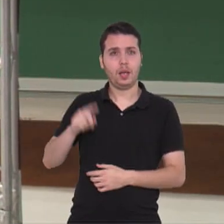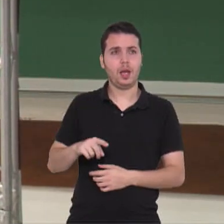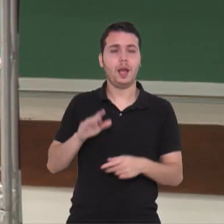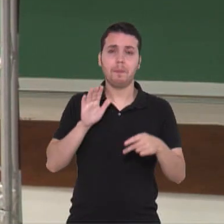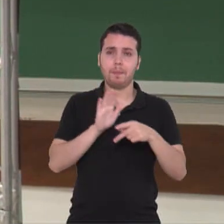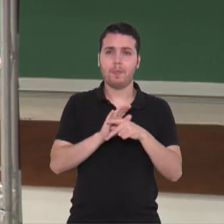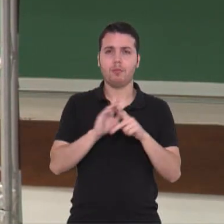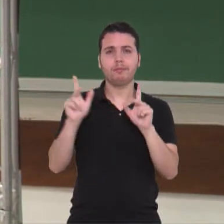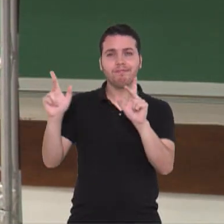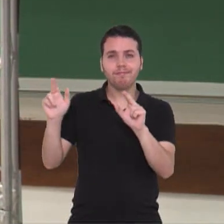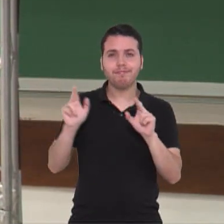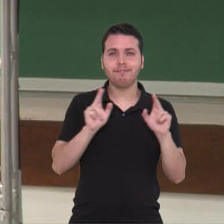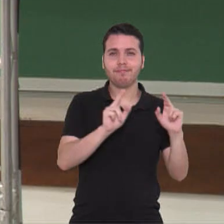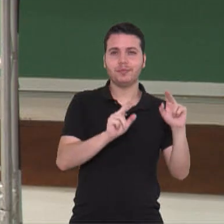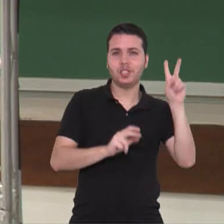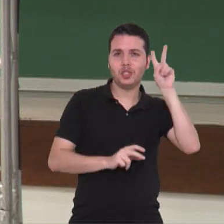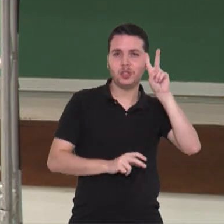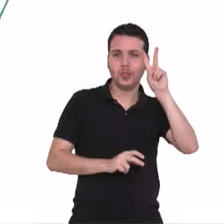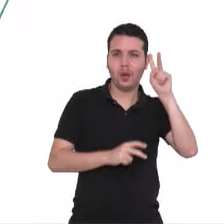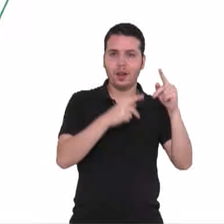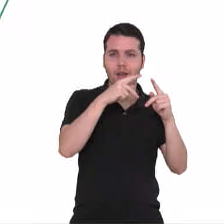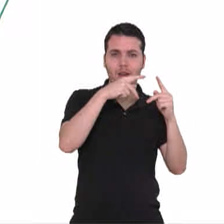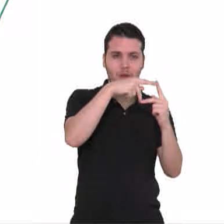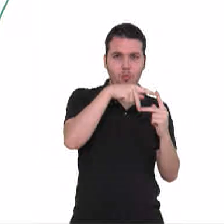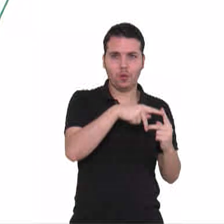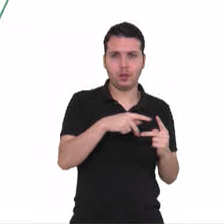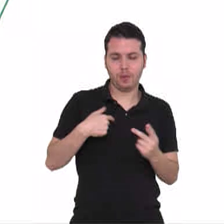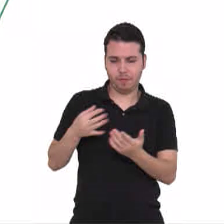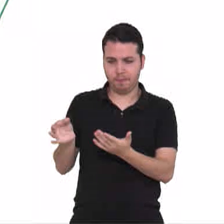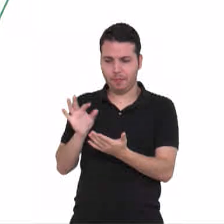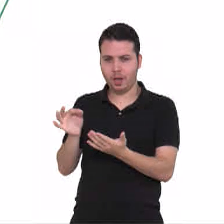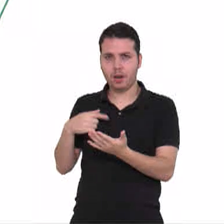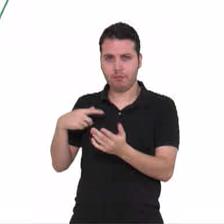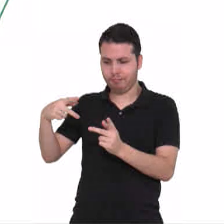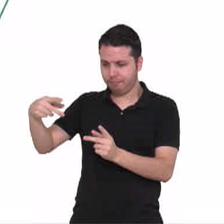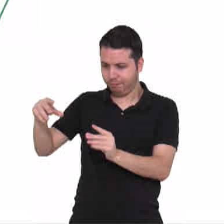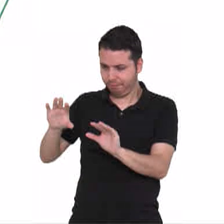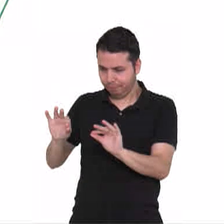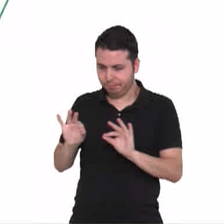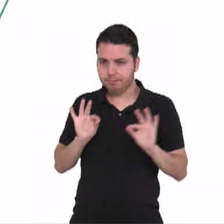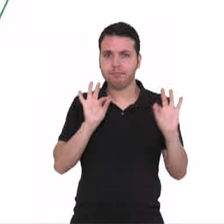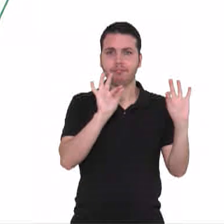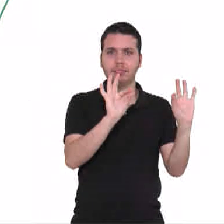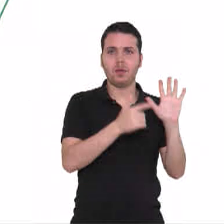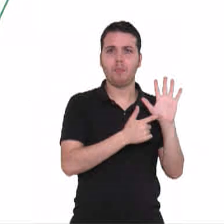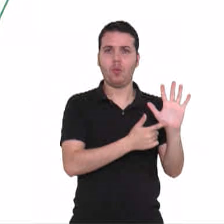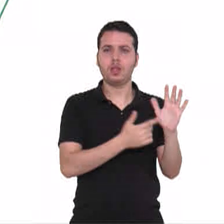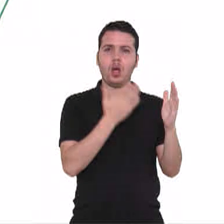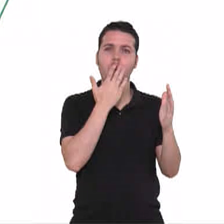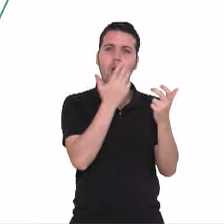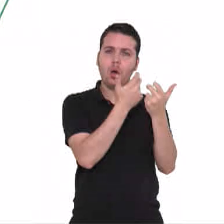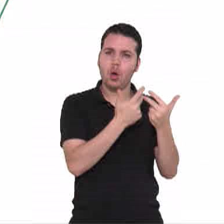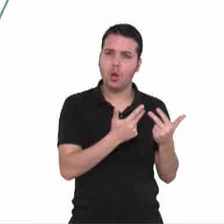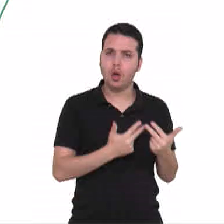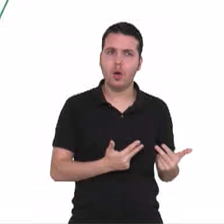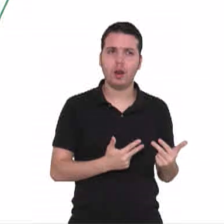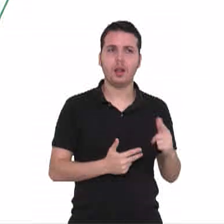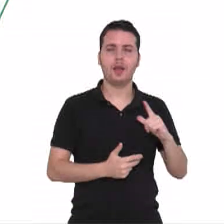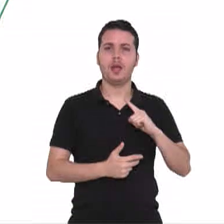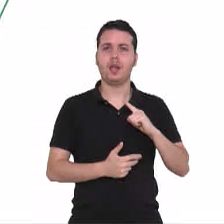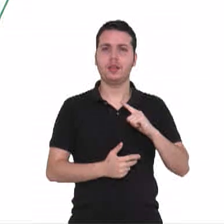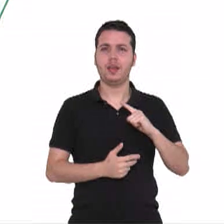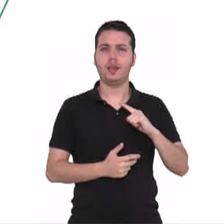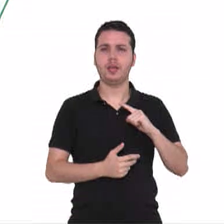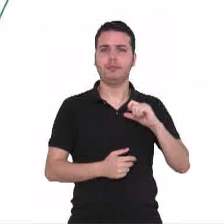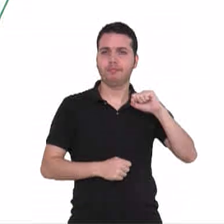história em quadrinho, então é uma página de uma história em quadrinho, colorida. Aqui nós temos